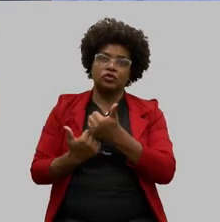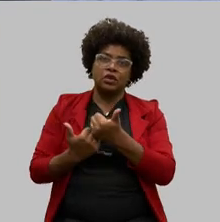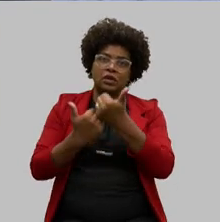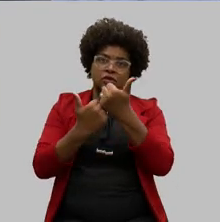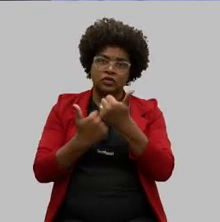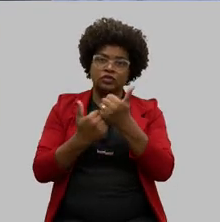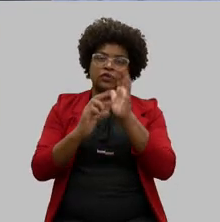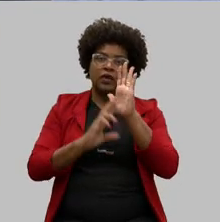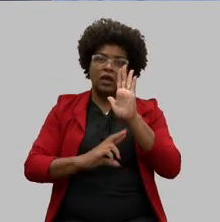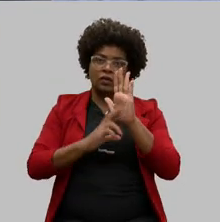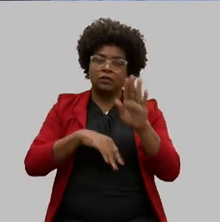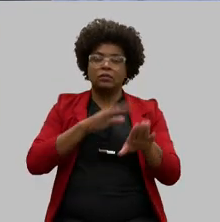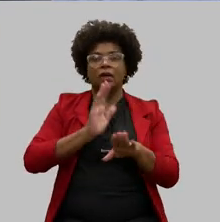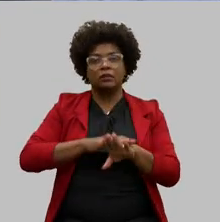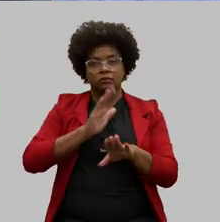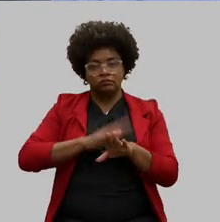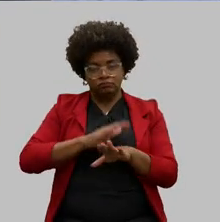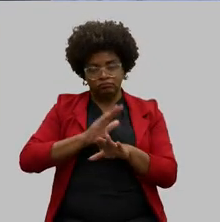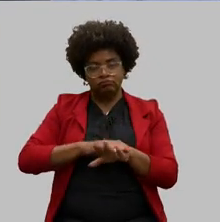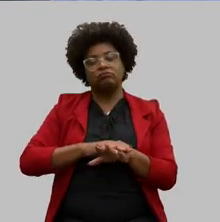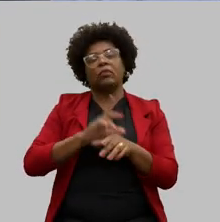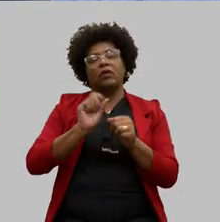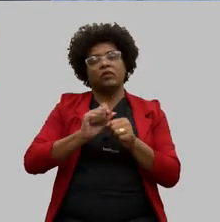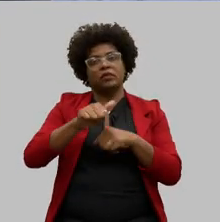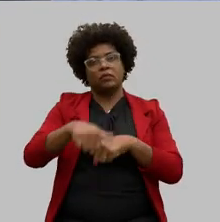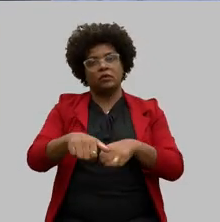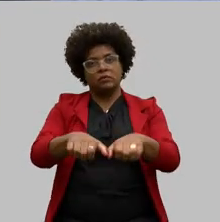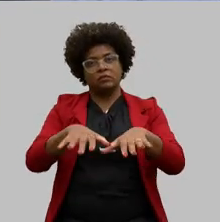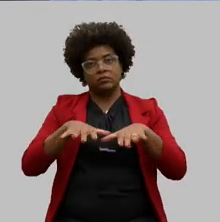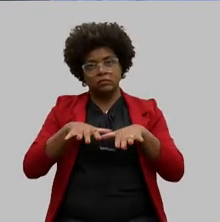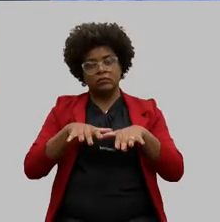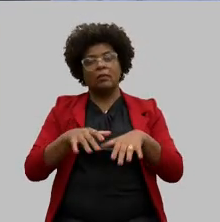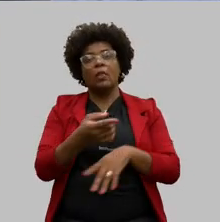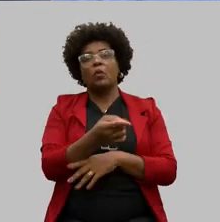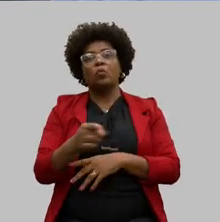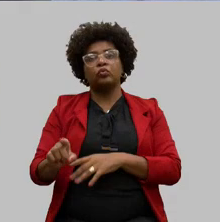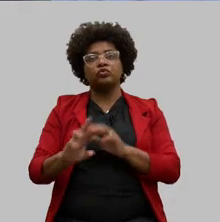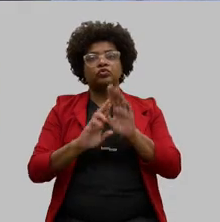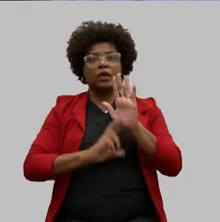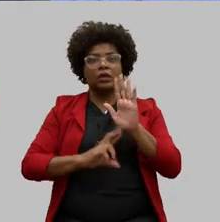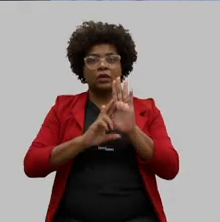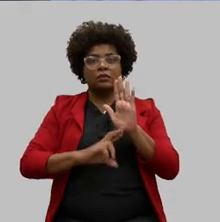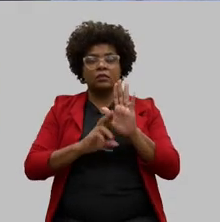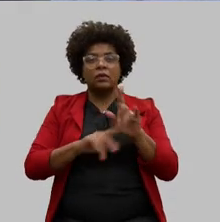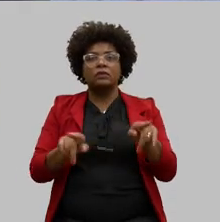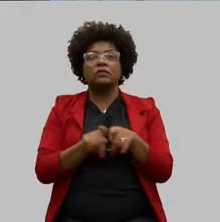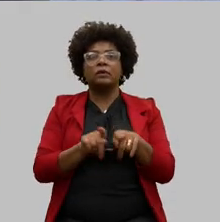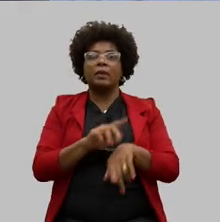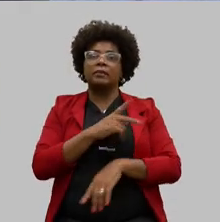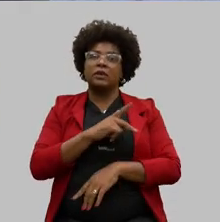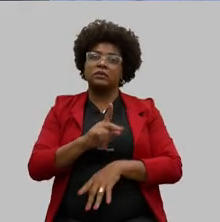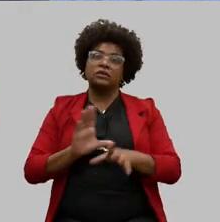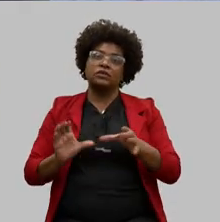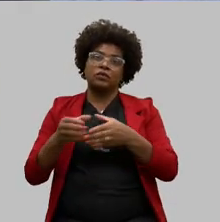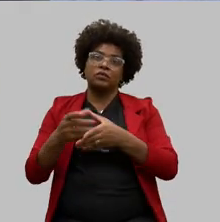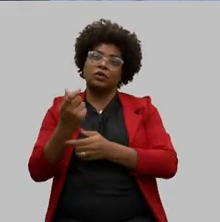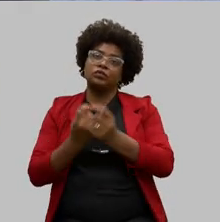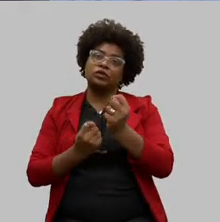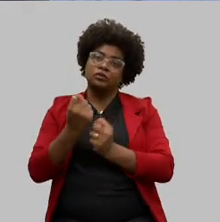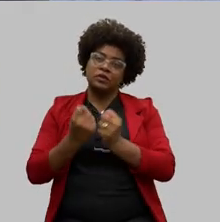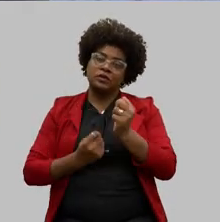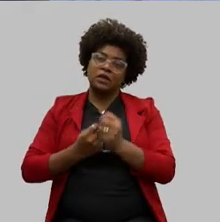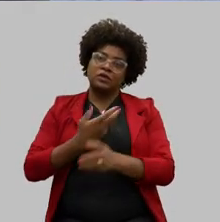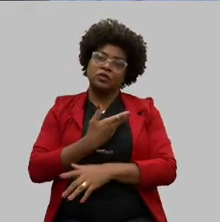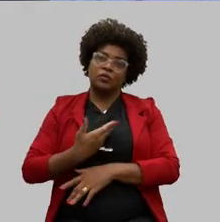de minha autoria apresentado também essa comissão e último requerimento excelentíssimo senhor presidente da comissão de administração pública o deputado que